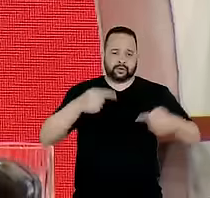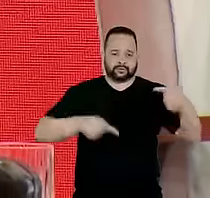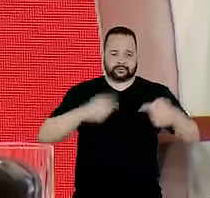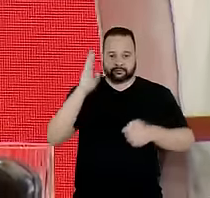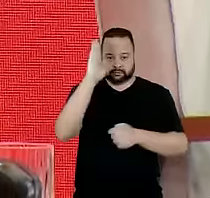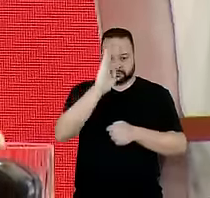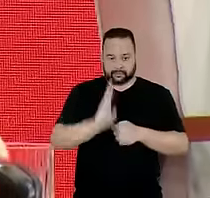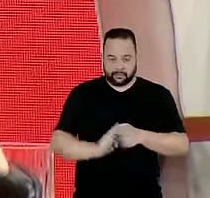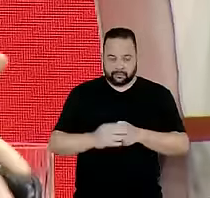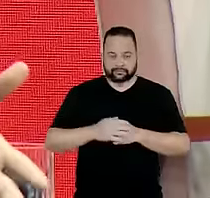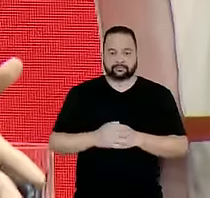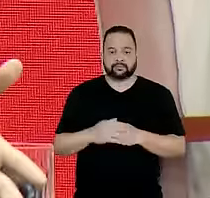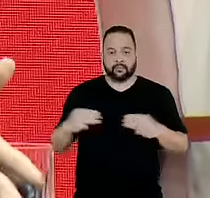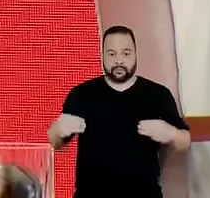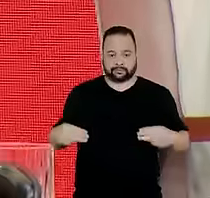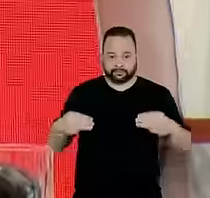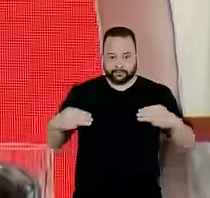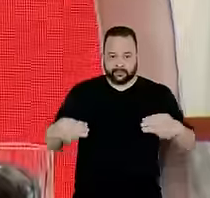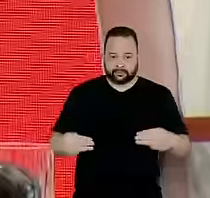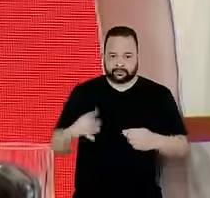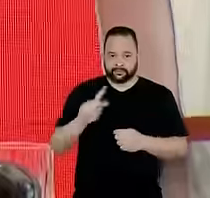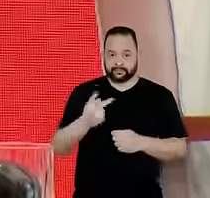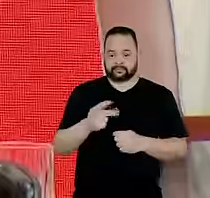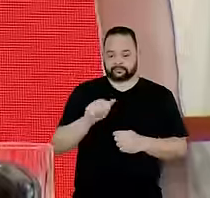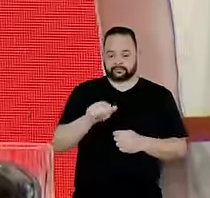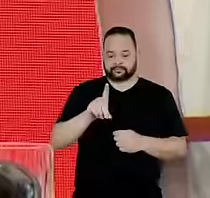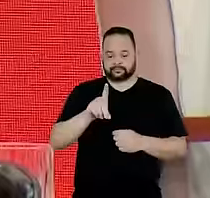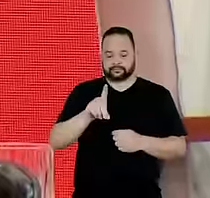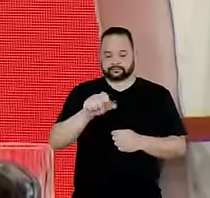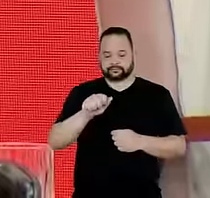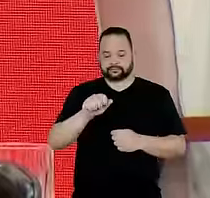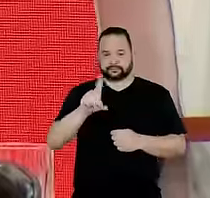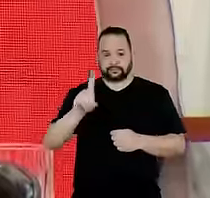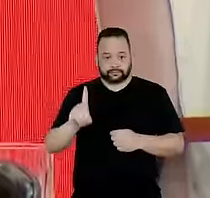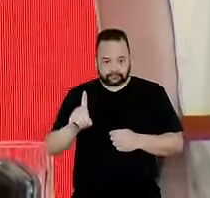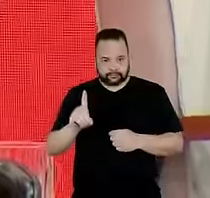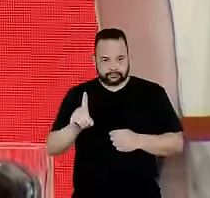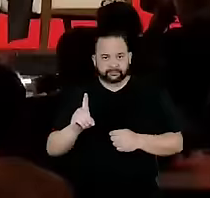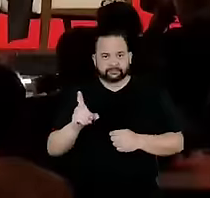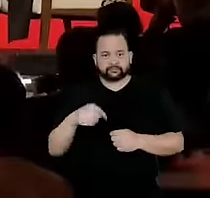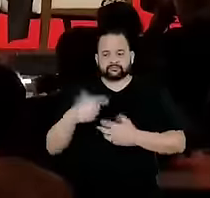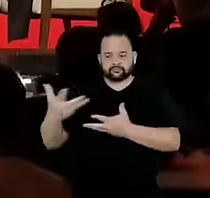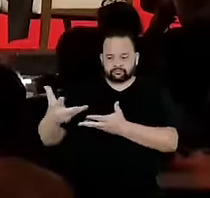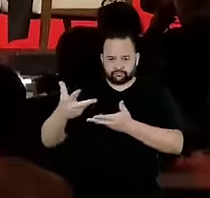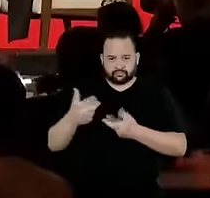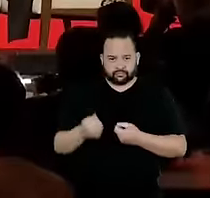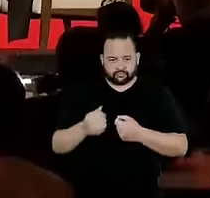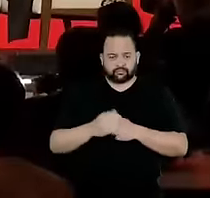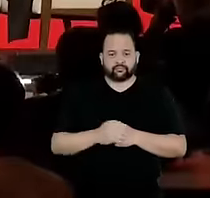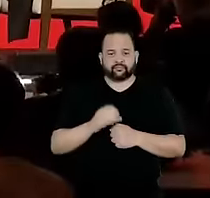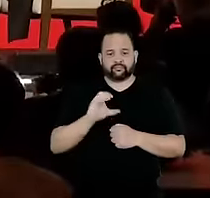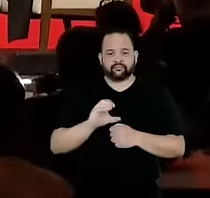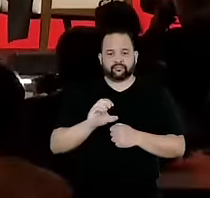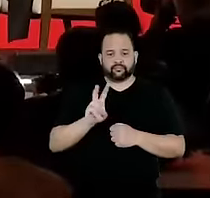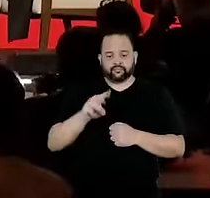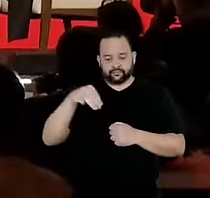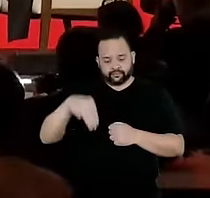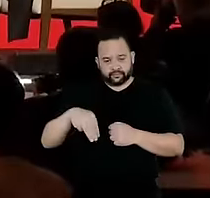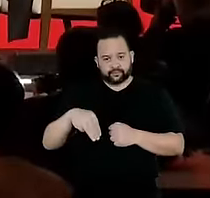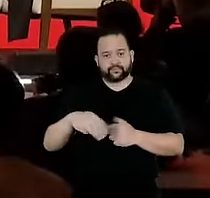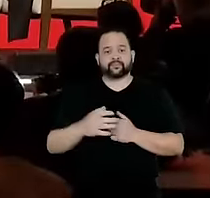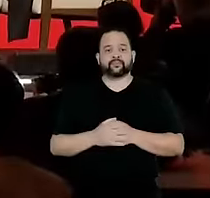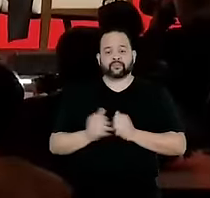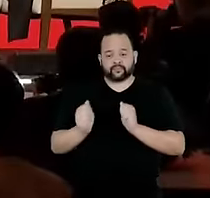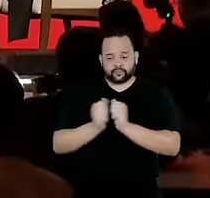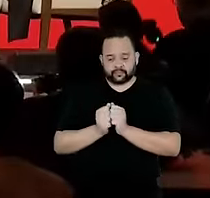conosco deu muita luz para uma pauta a cvm ela conseguiu ser o primeiro país do mundo o Brasil é o primeiro país do mundo